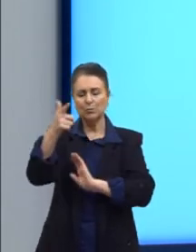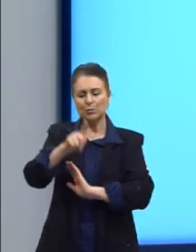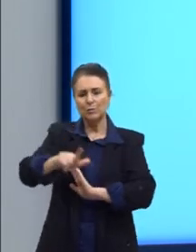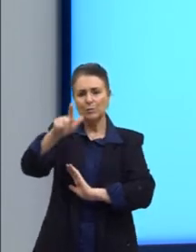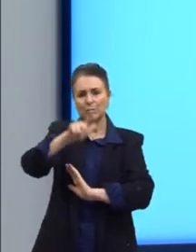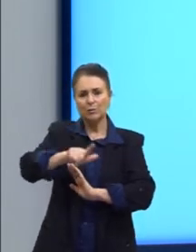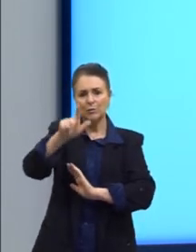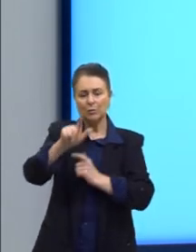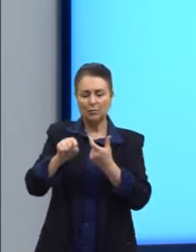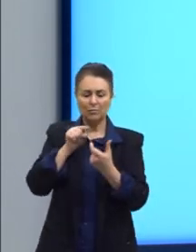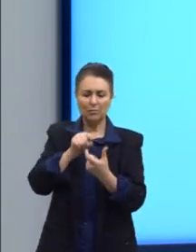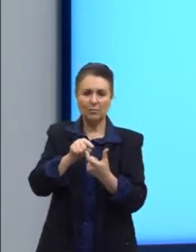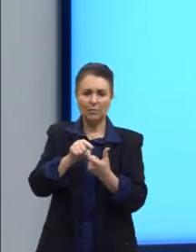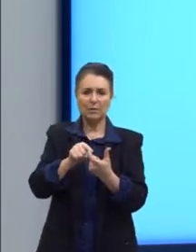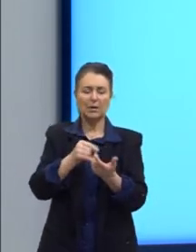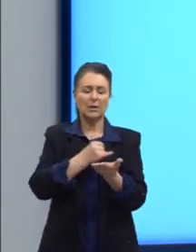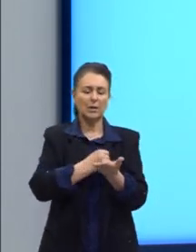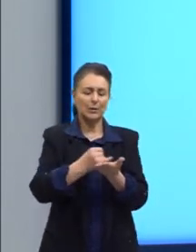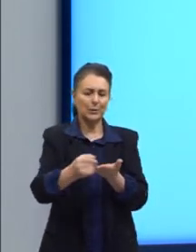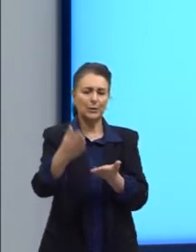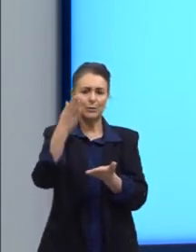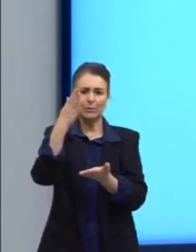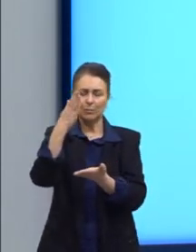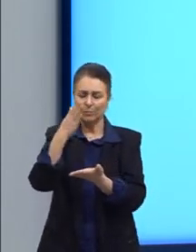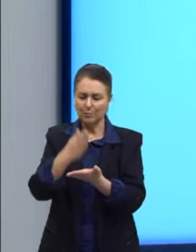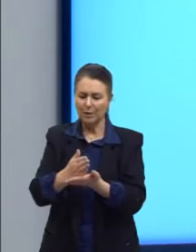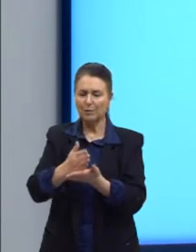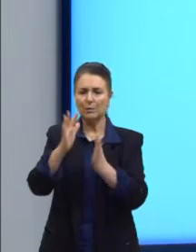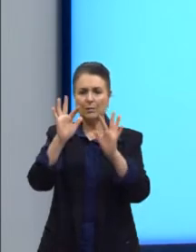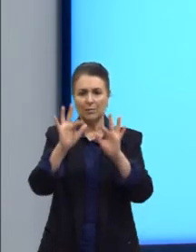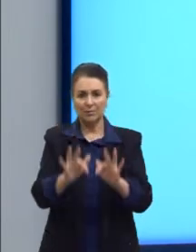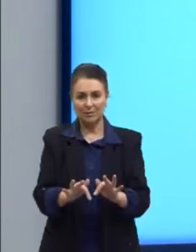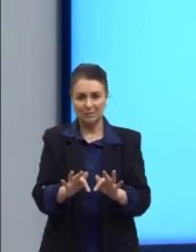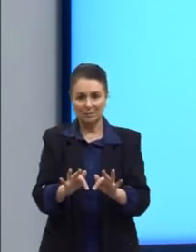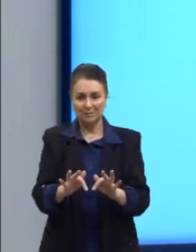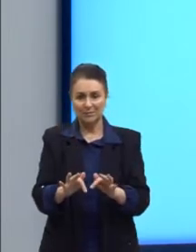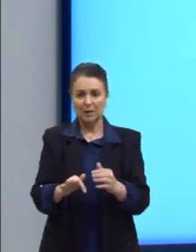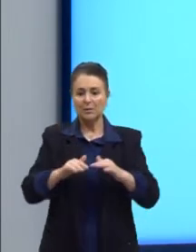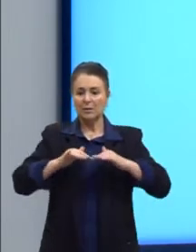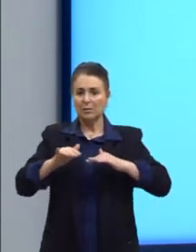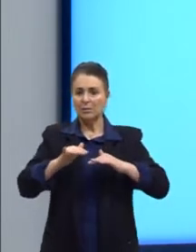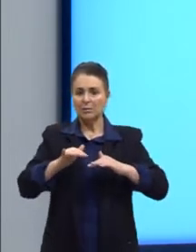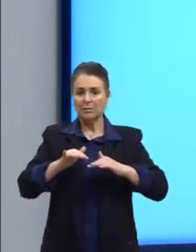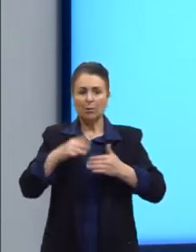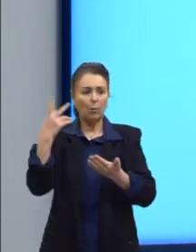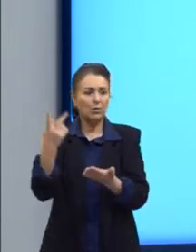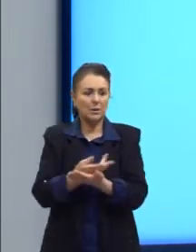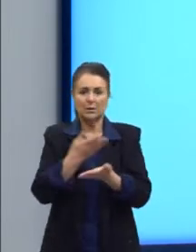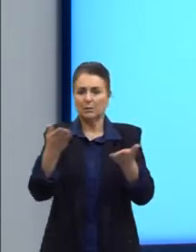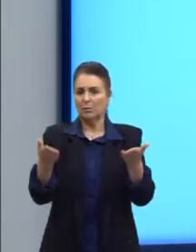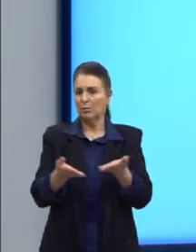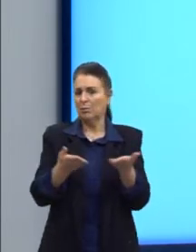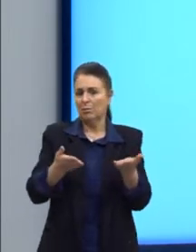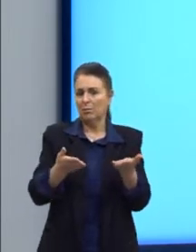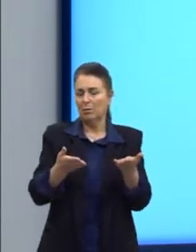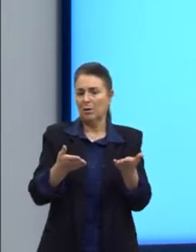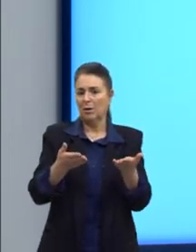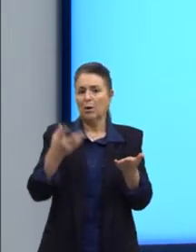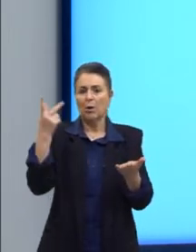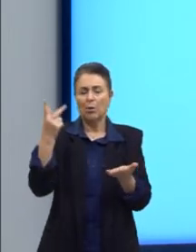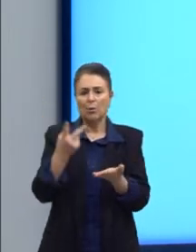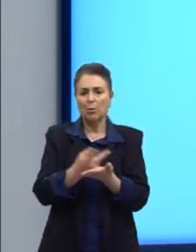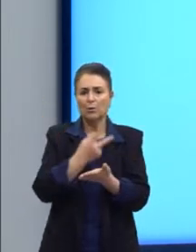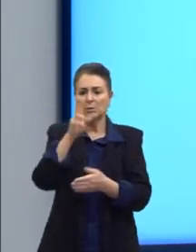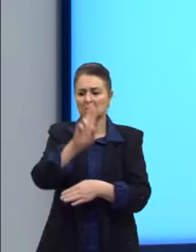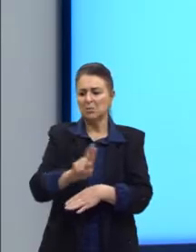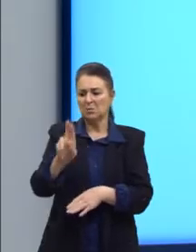repetitivas que tem início meio e fim são ações que não estão acontecendo ou não são ações